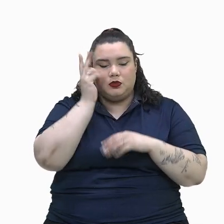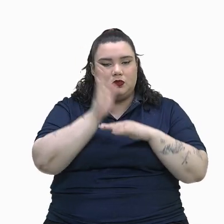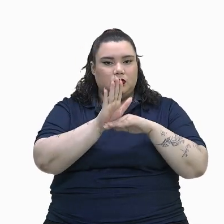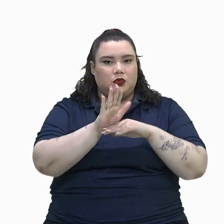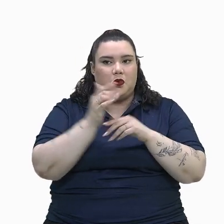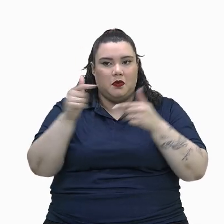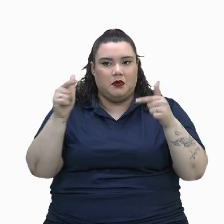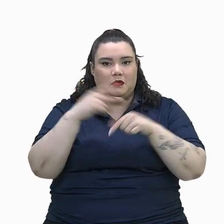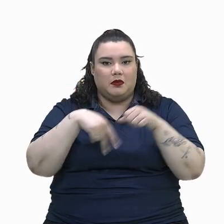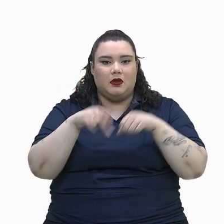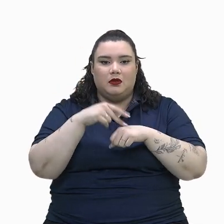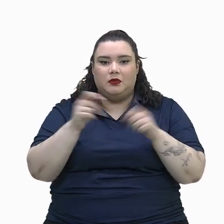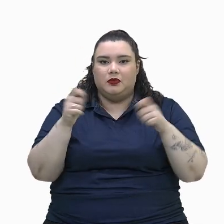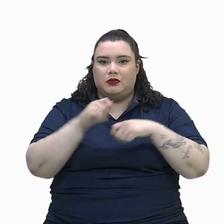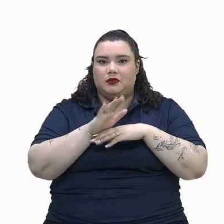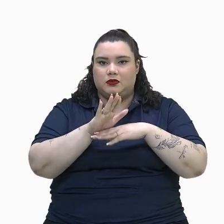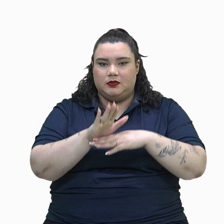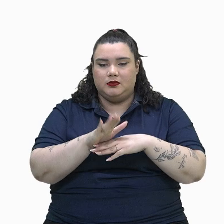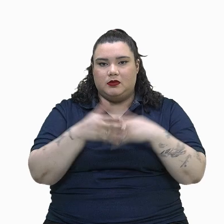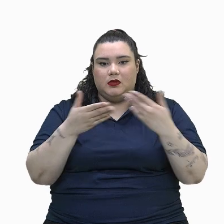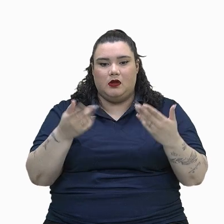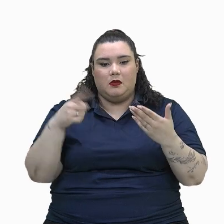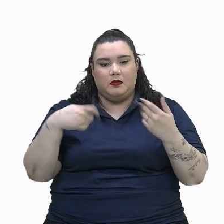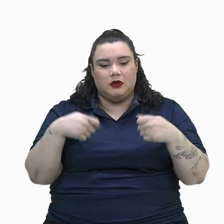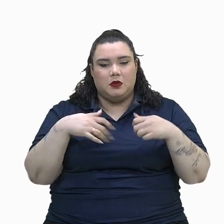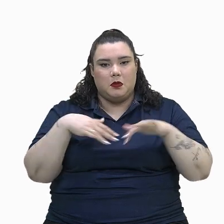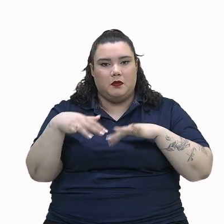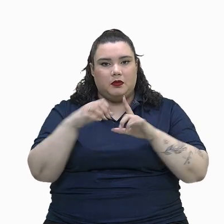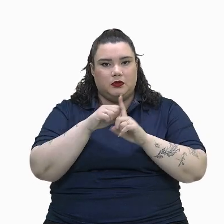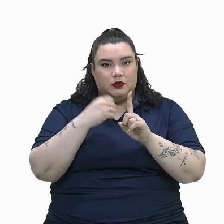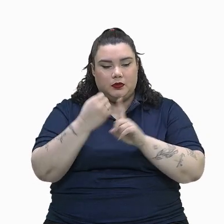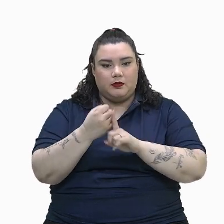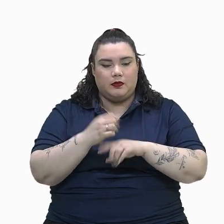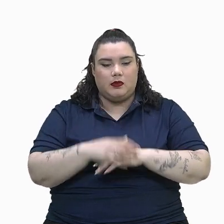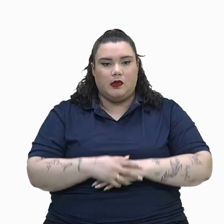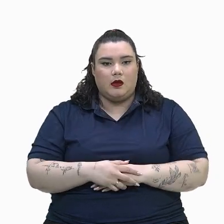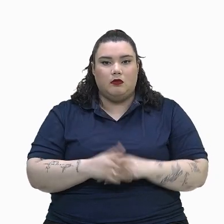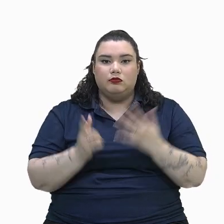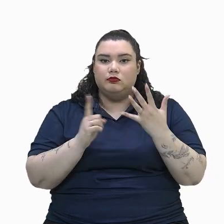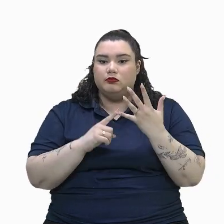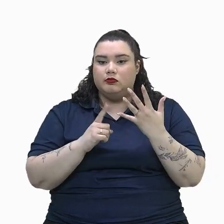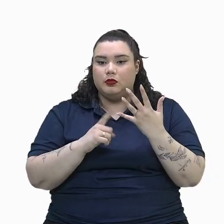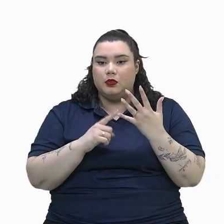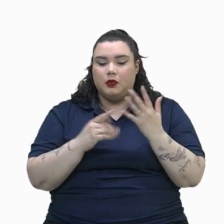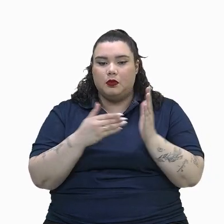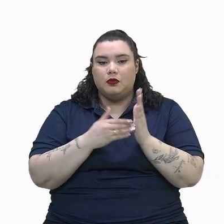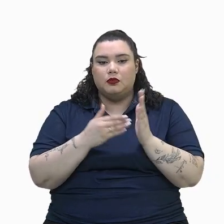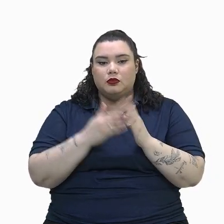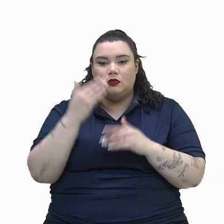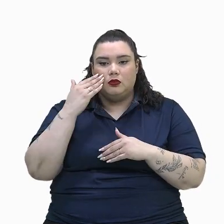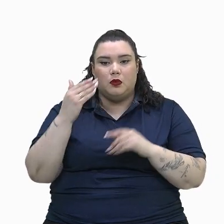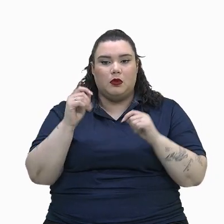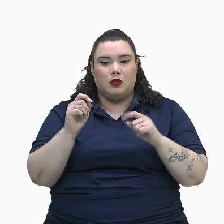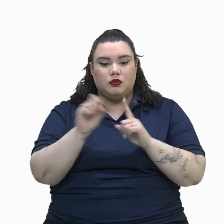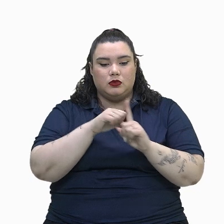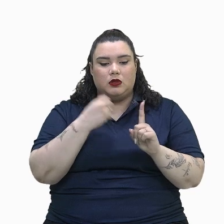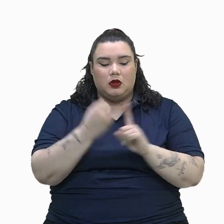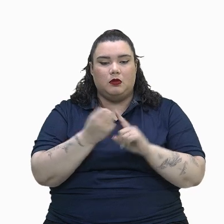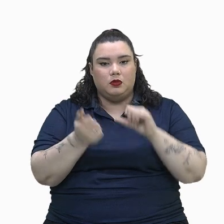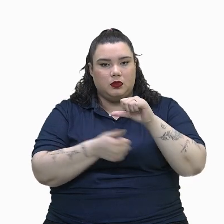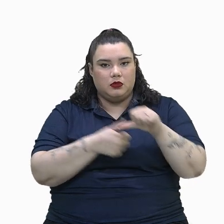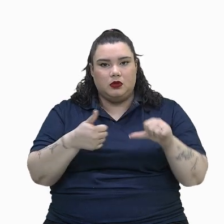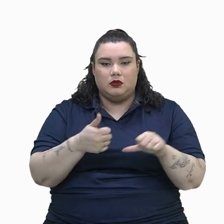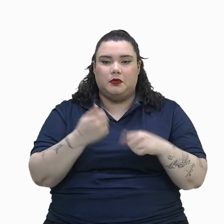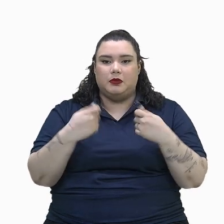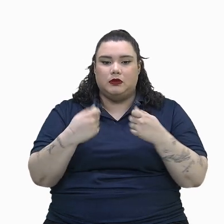é importante essa questão da mobilização. E, como nós falamos, a transformação social.